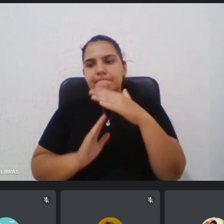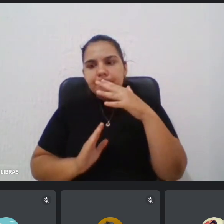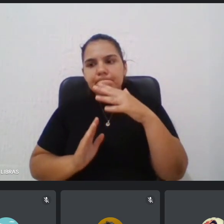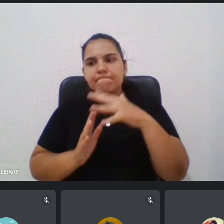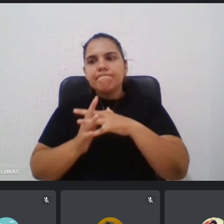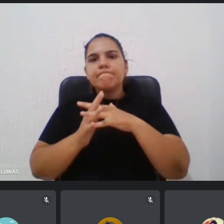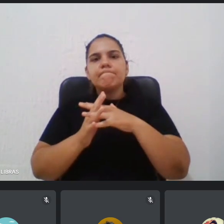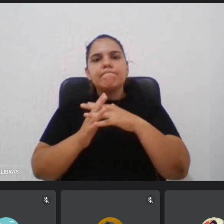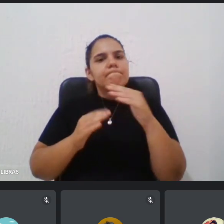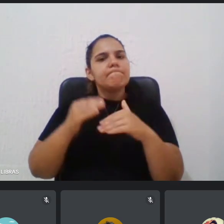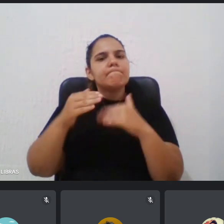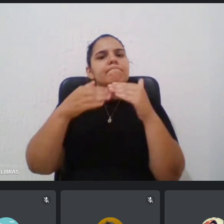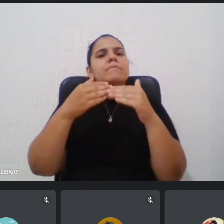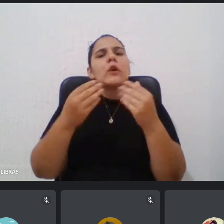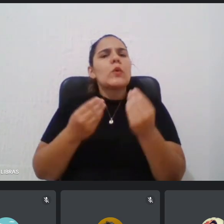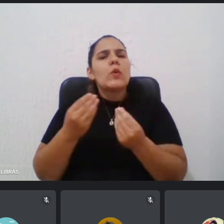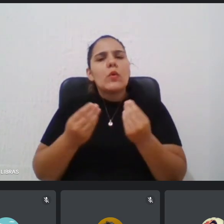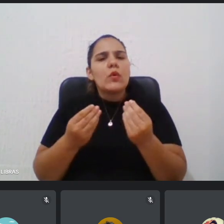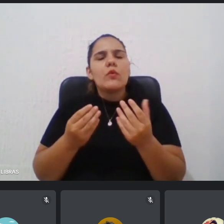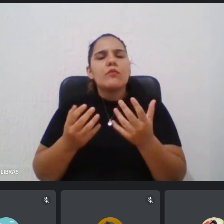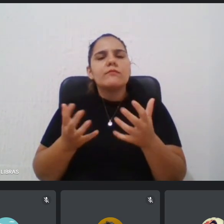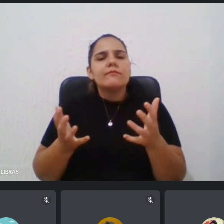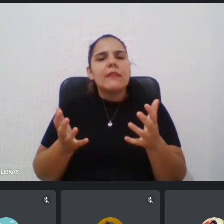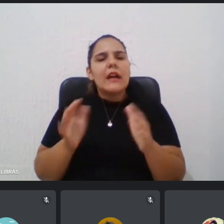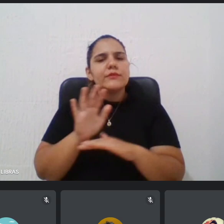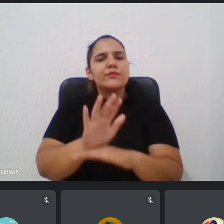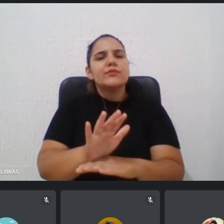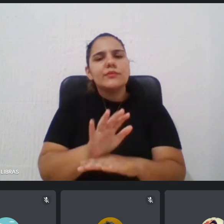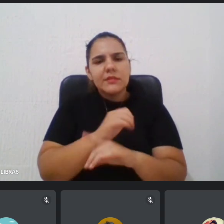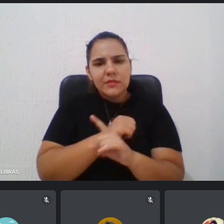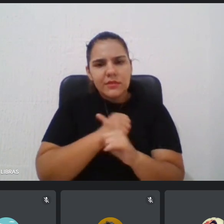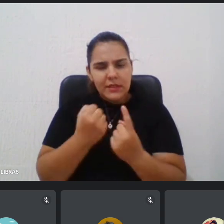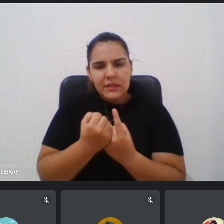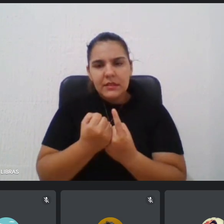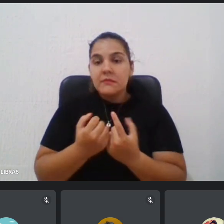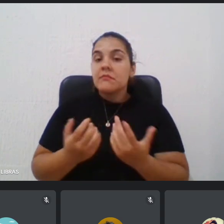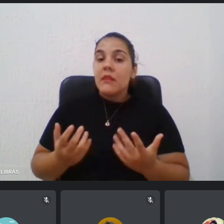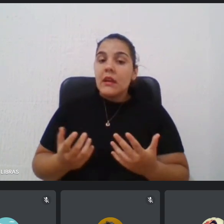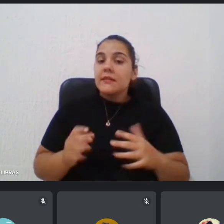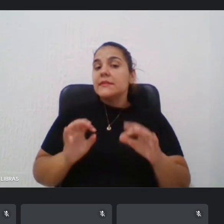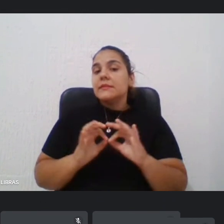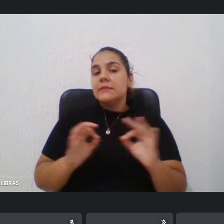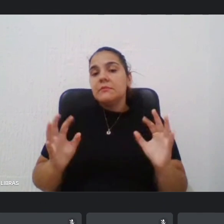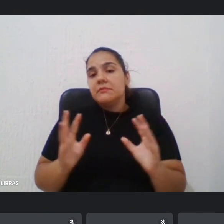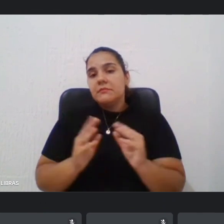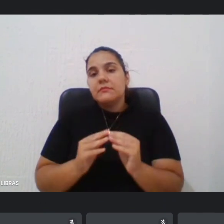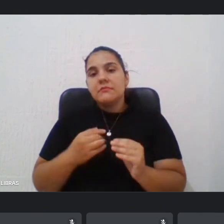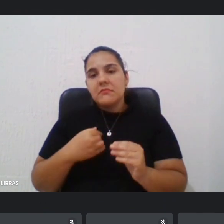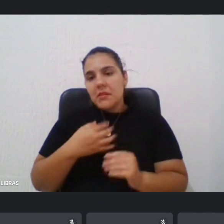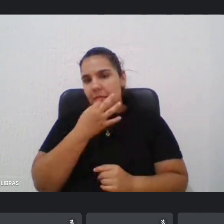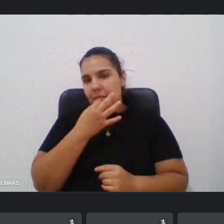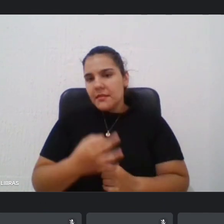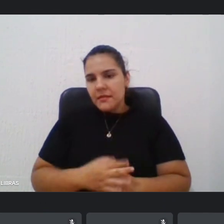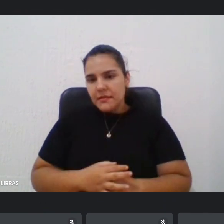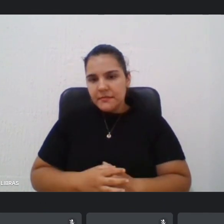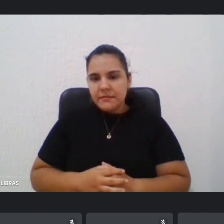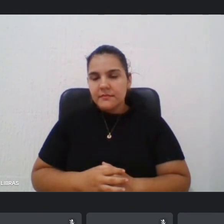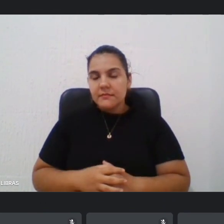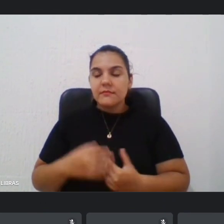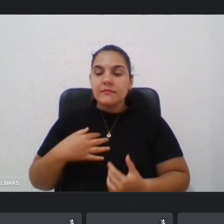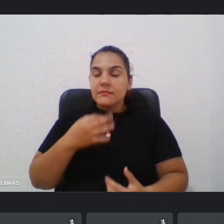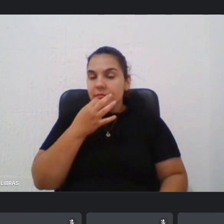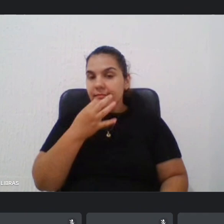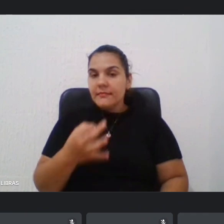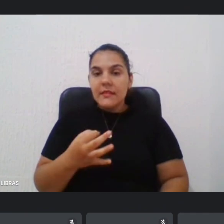algum legado para a sociedade. Eu acho que era mais ou menos isso que eu queria falar. Ele precisa... Eu acho que a grande função dos editais